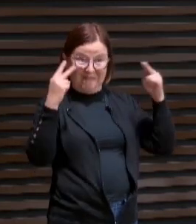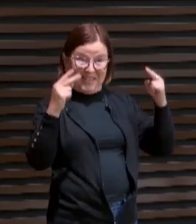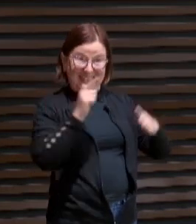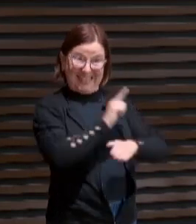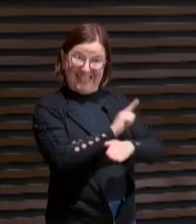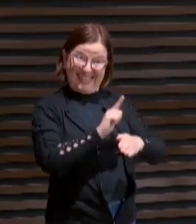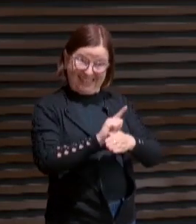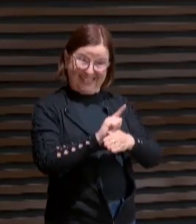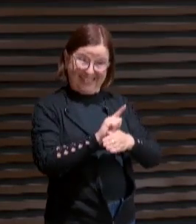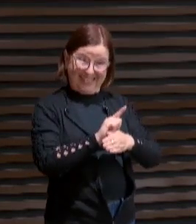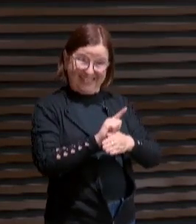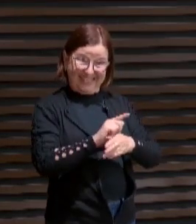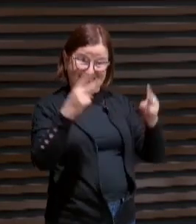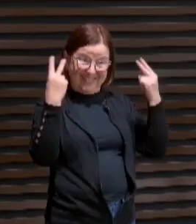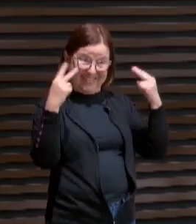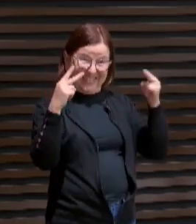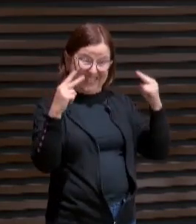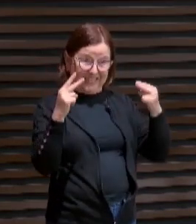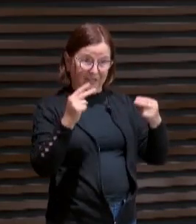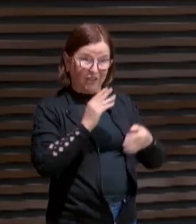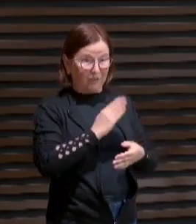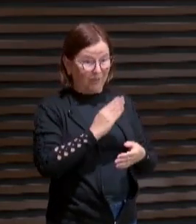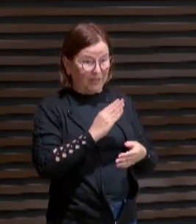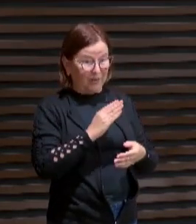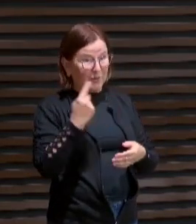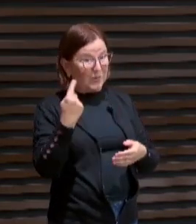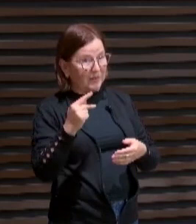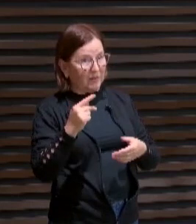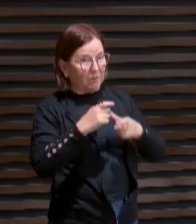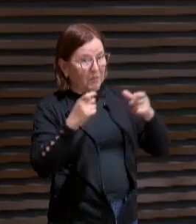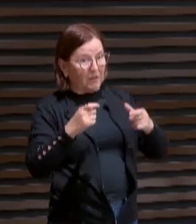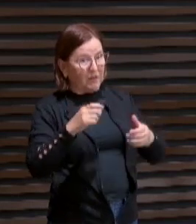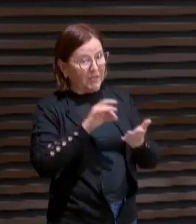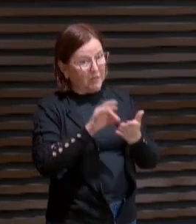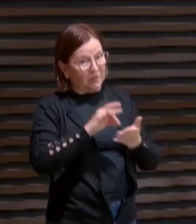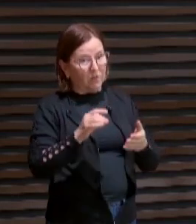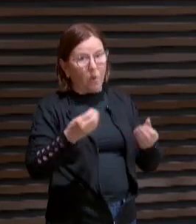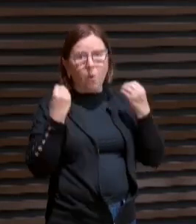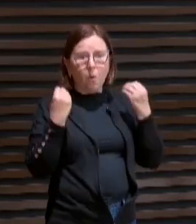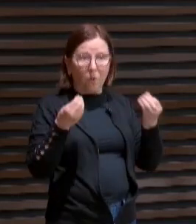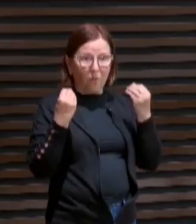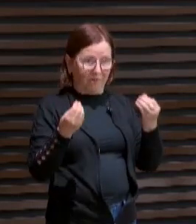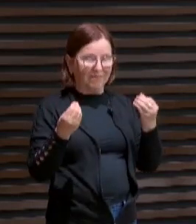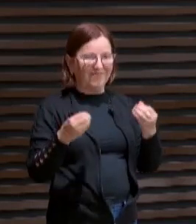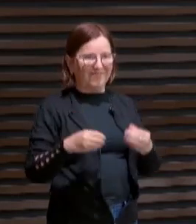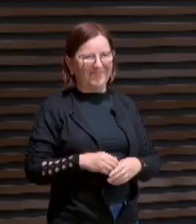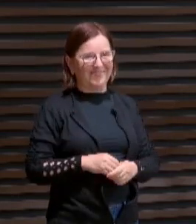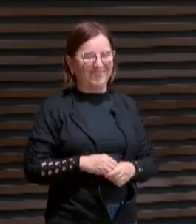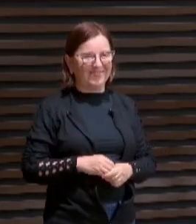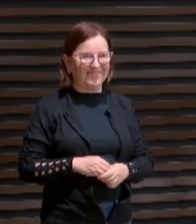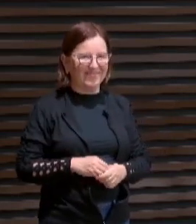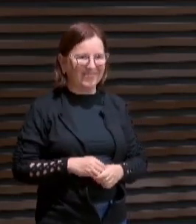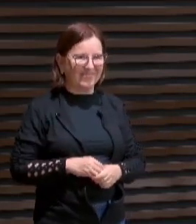venceste no coração do seu maior inimigo. Como? Esse homo. O